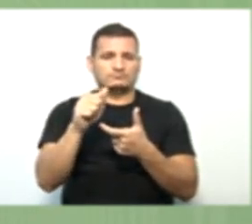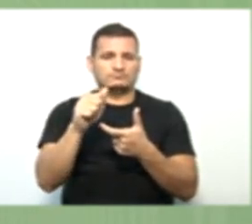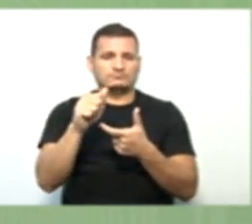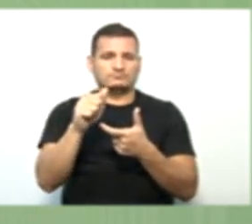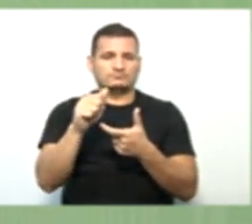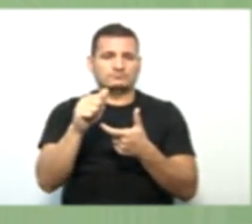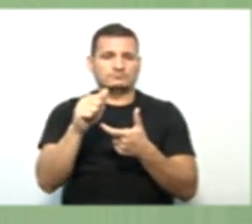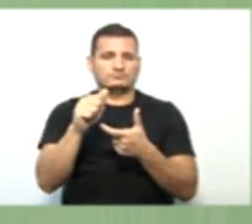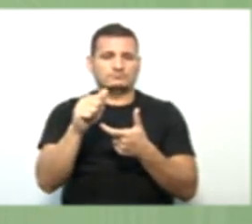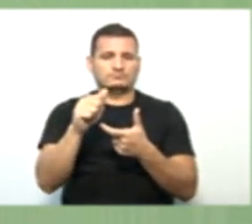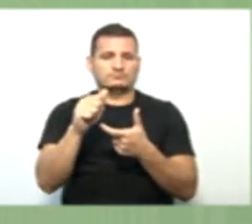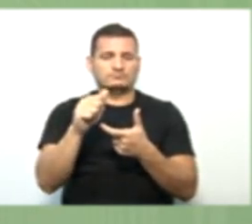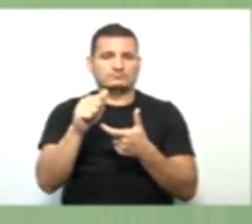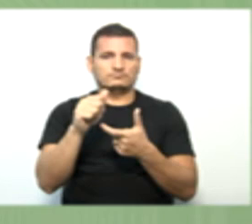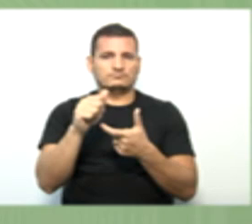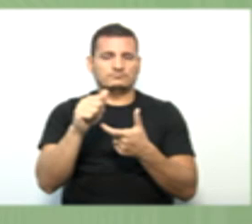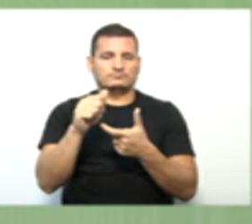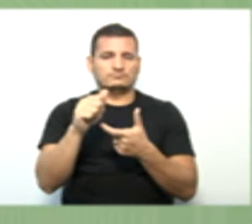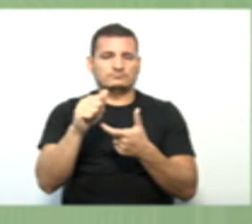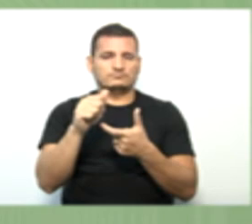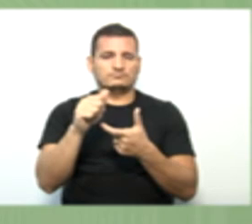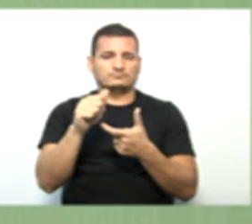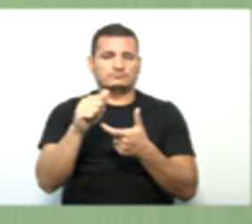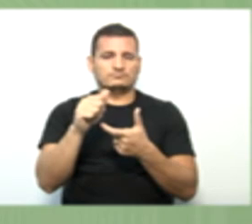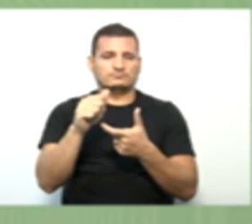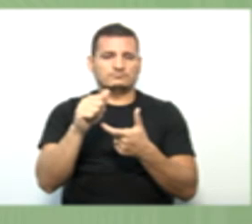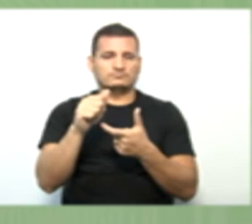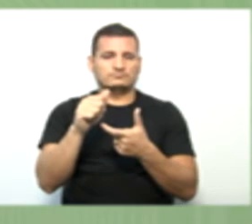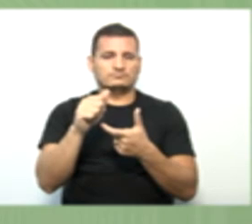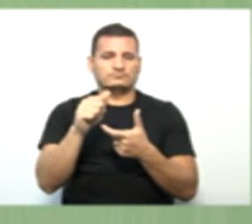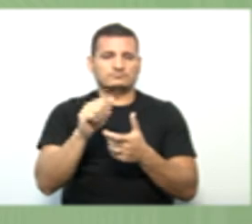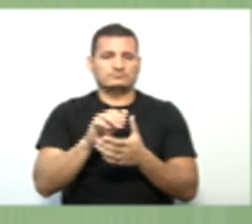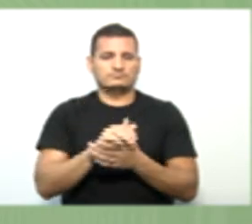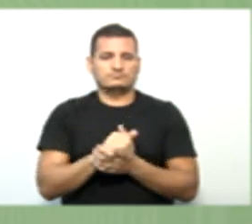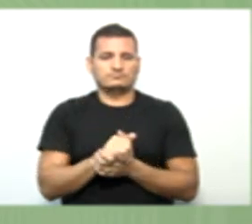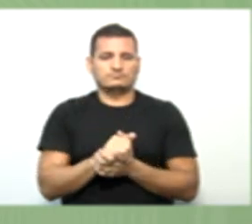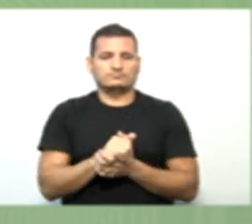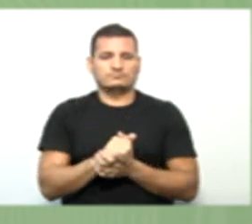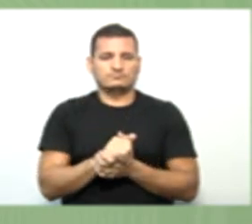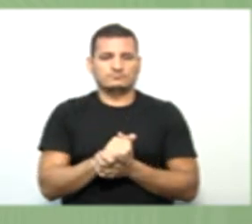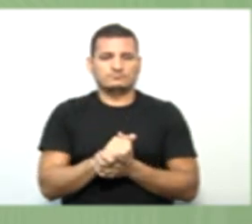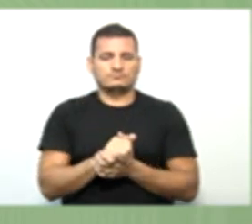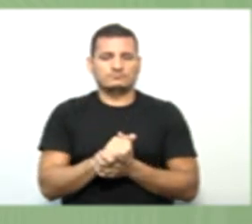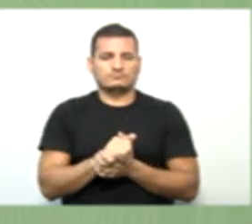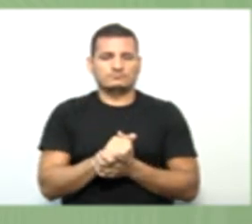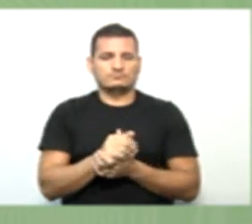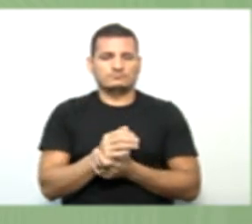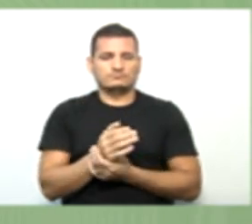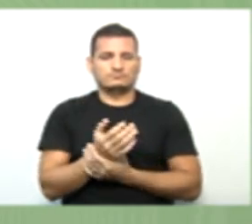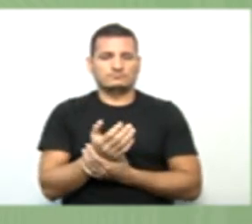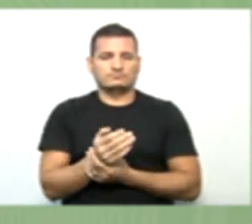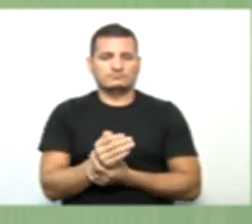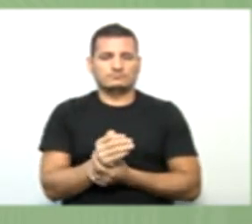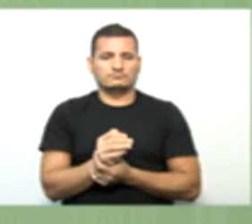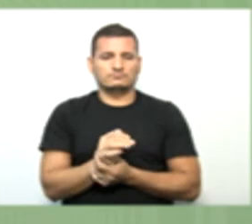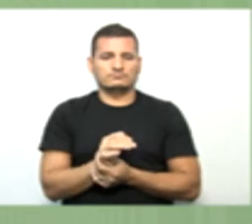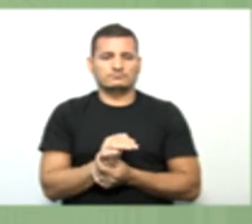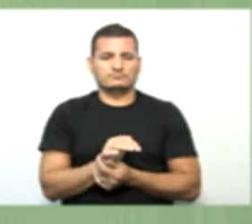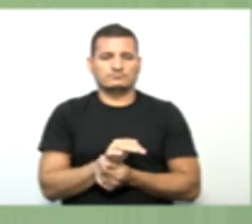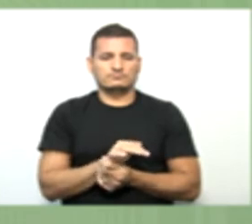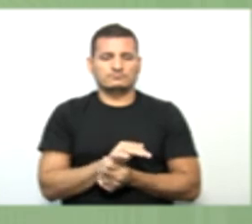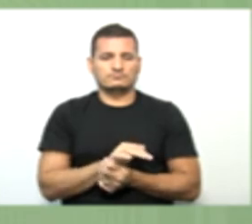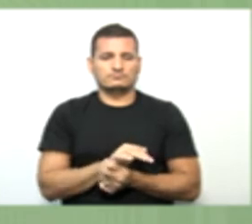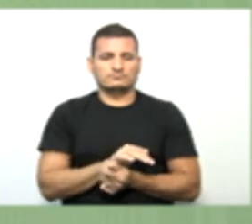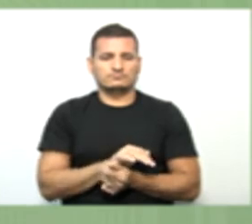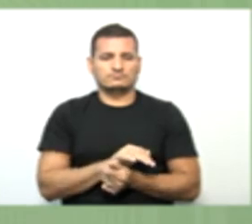retornar, certo? O código dessa função, ele é escrito no